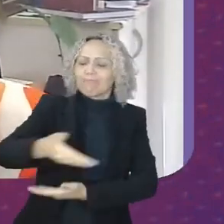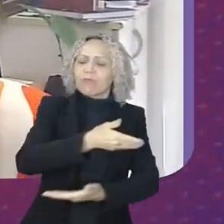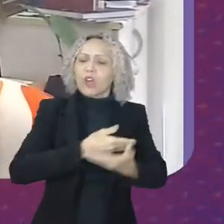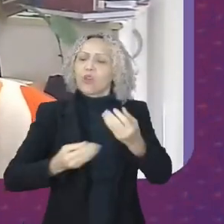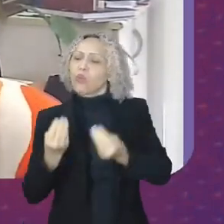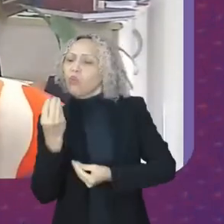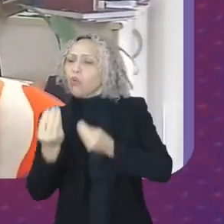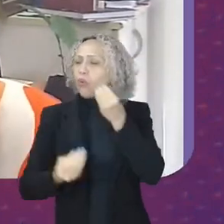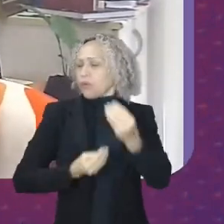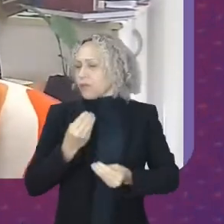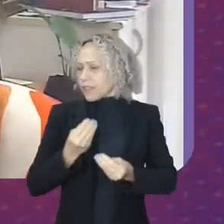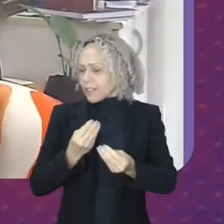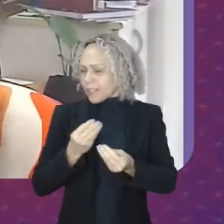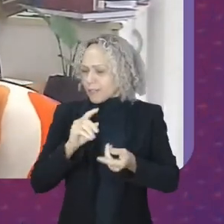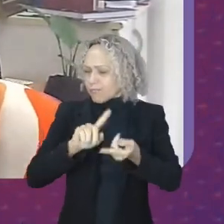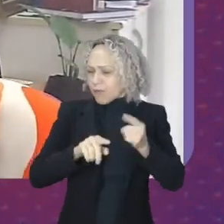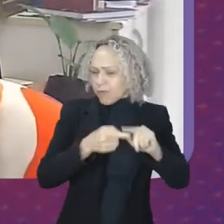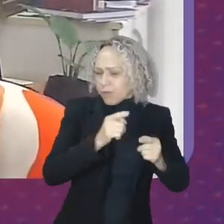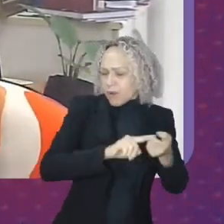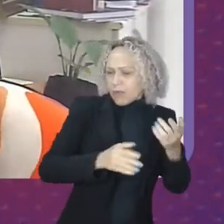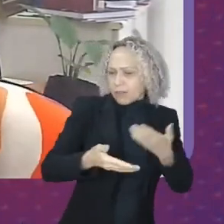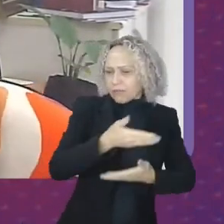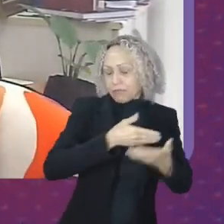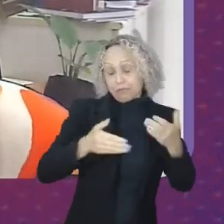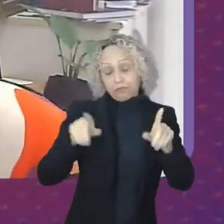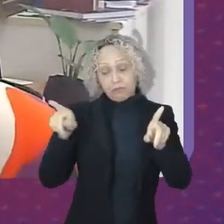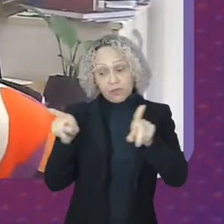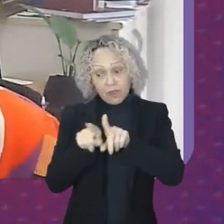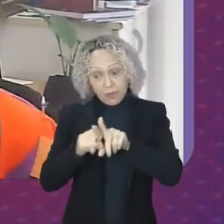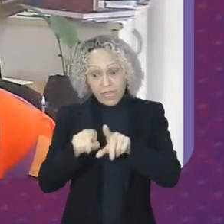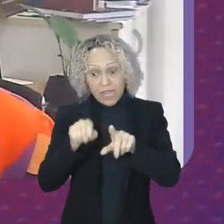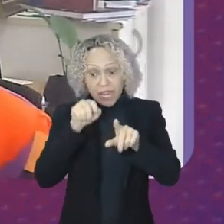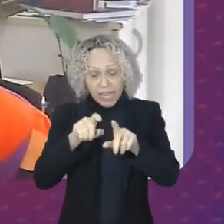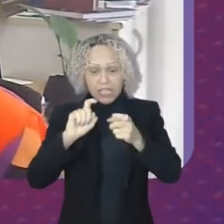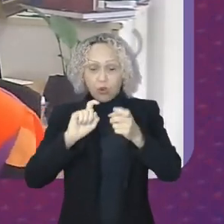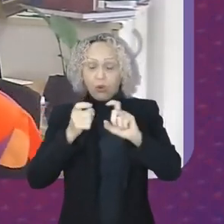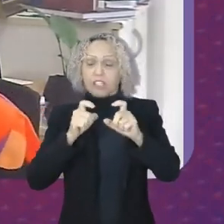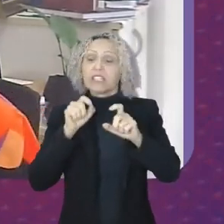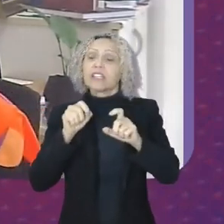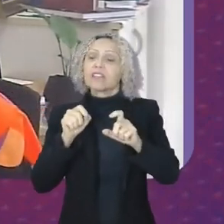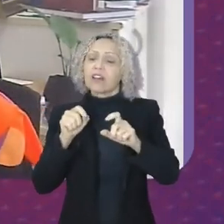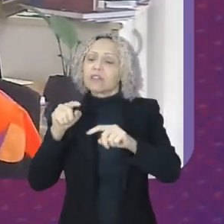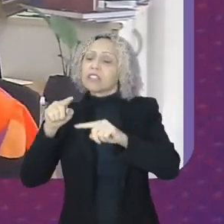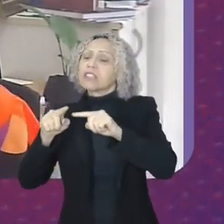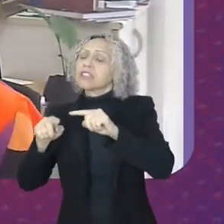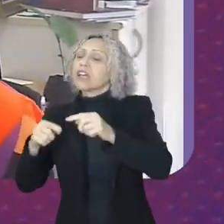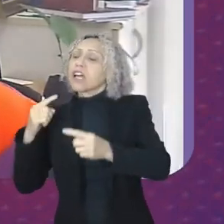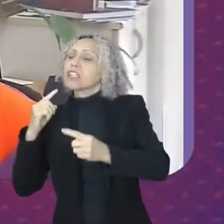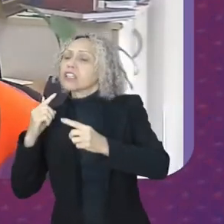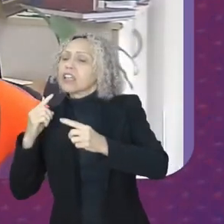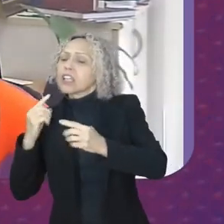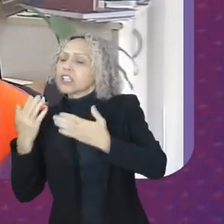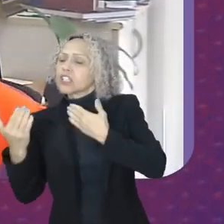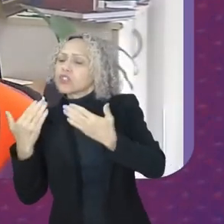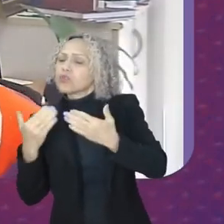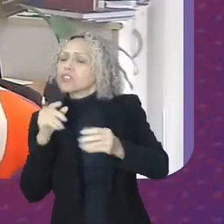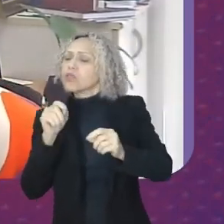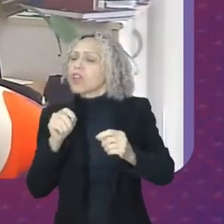essa coordenação está discutindo com a ENAP, por exemplo, um curso de formação política.